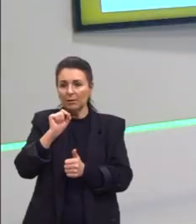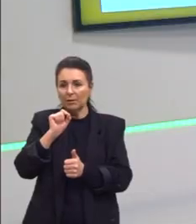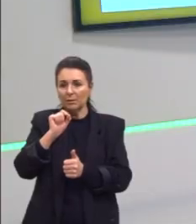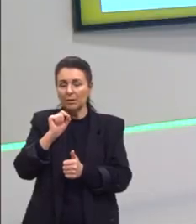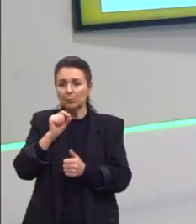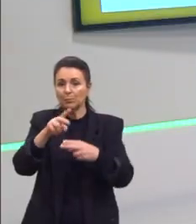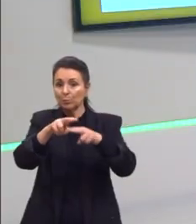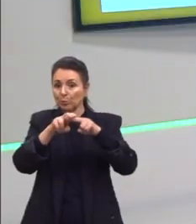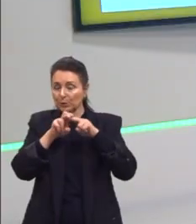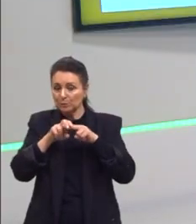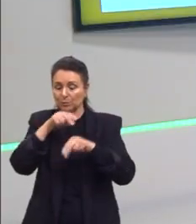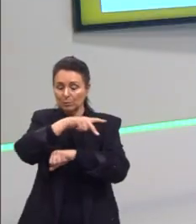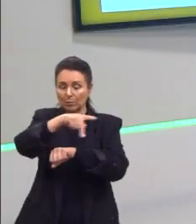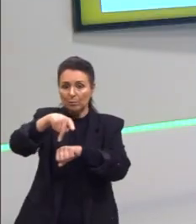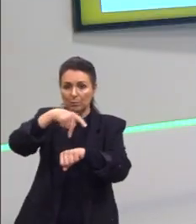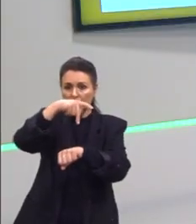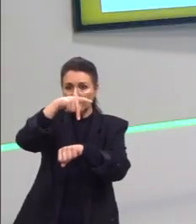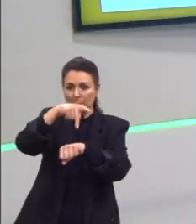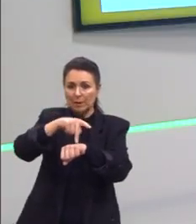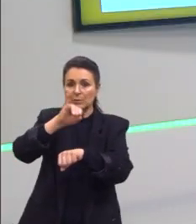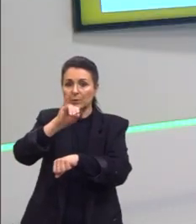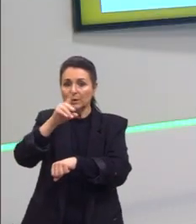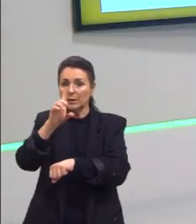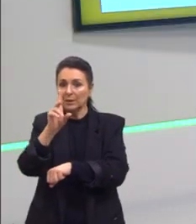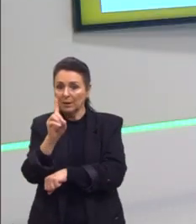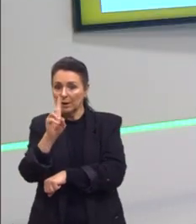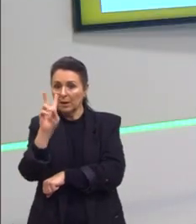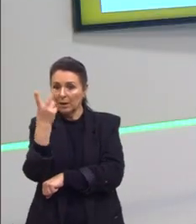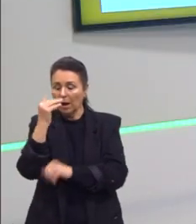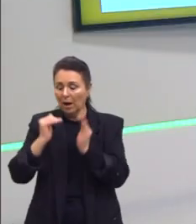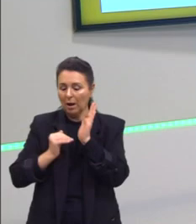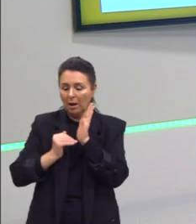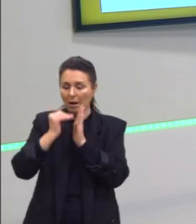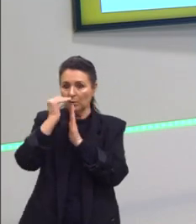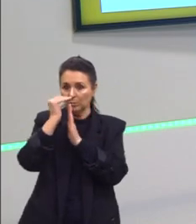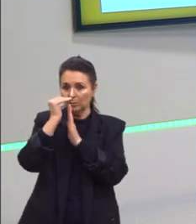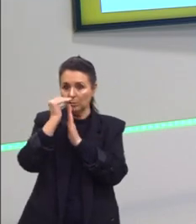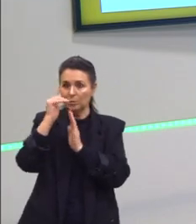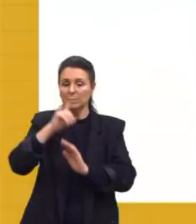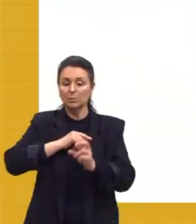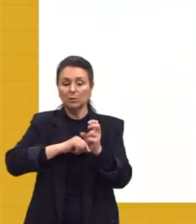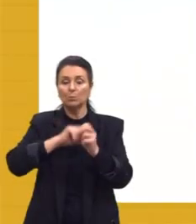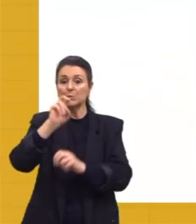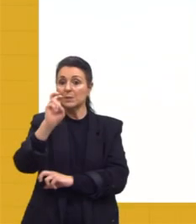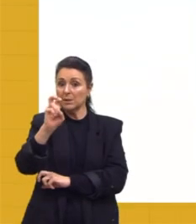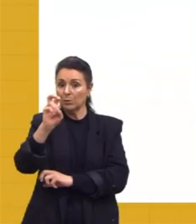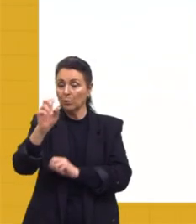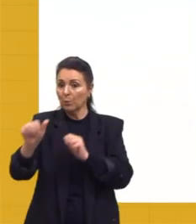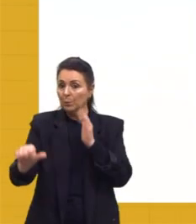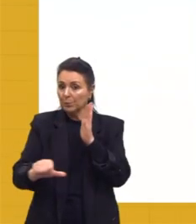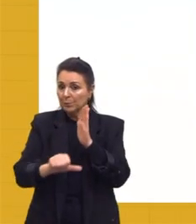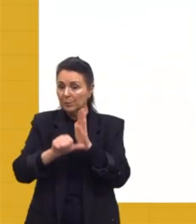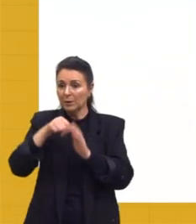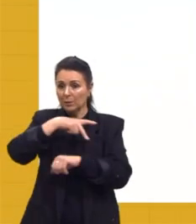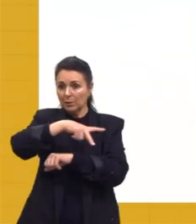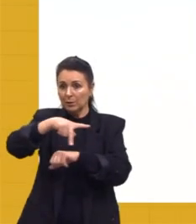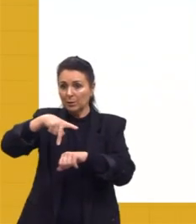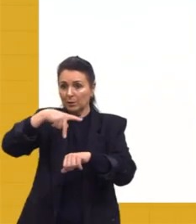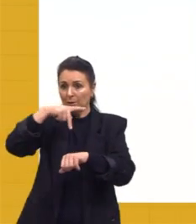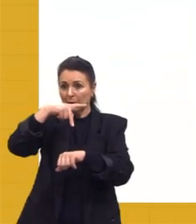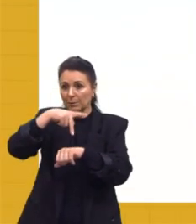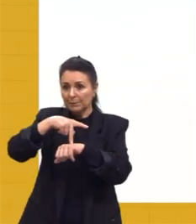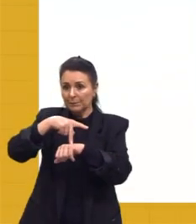justamente são esses países com IDH muito alto e ali tá os cinco primeiros países né